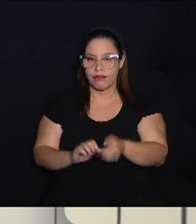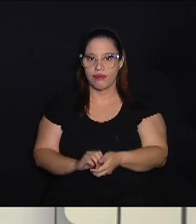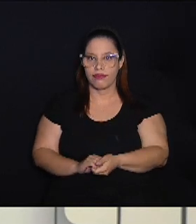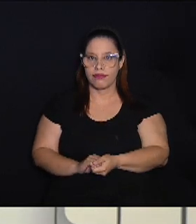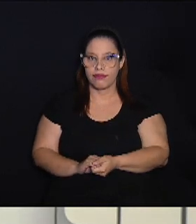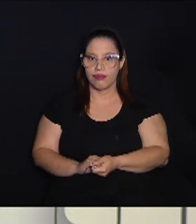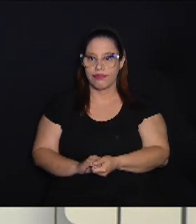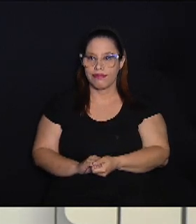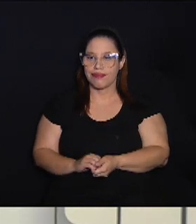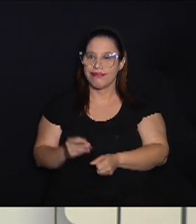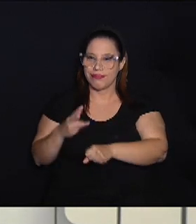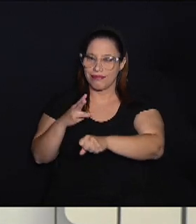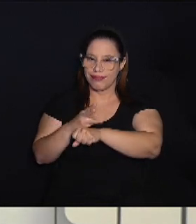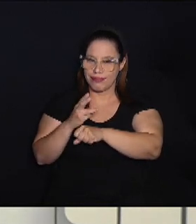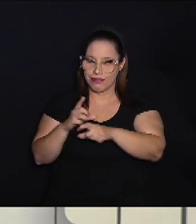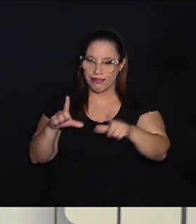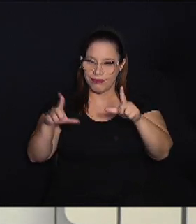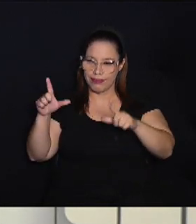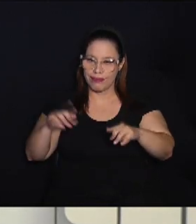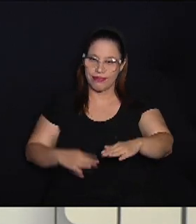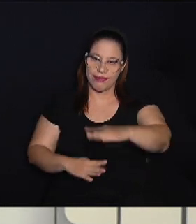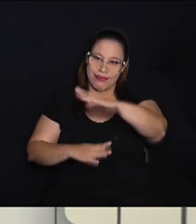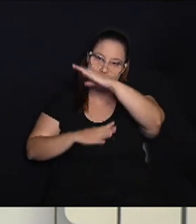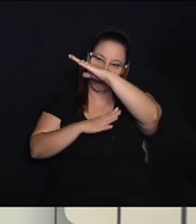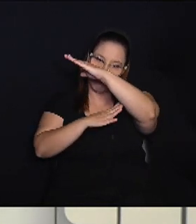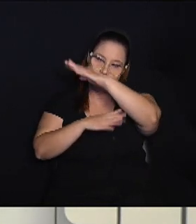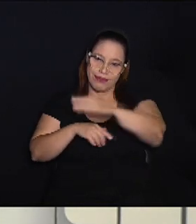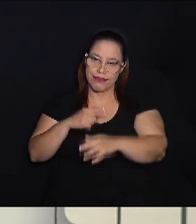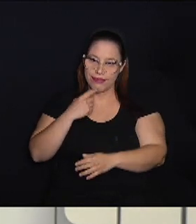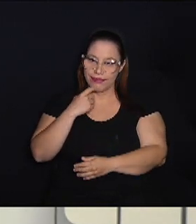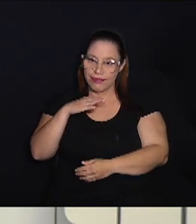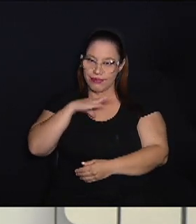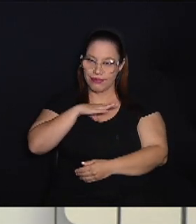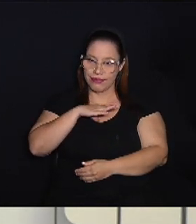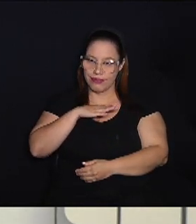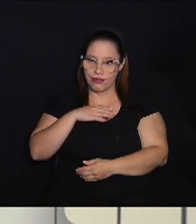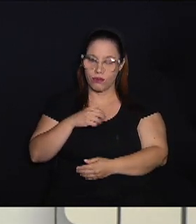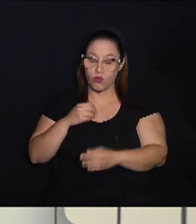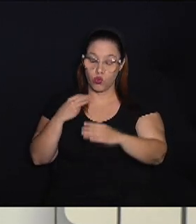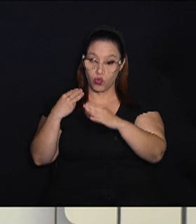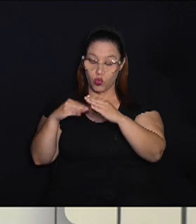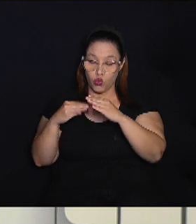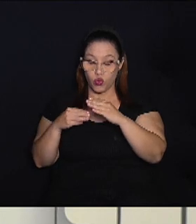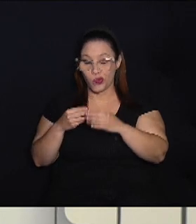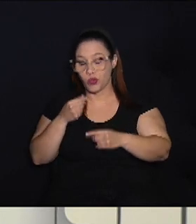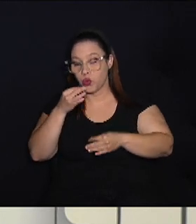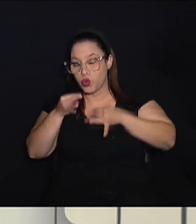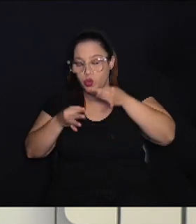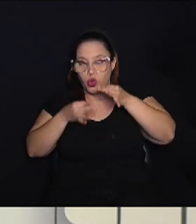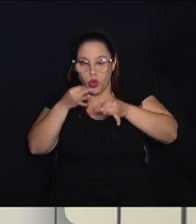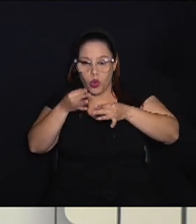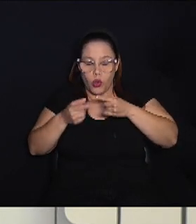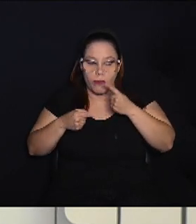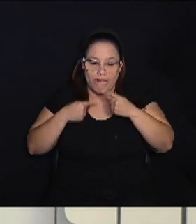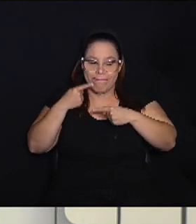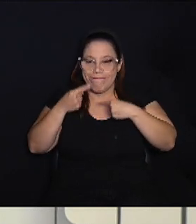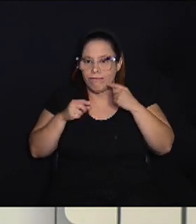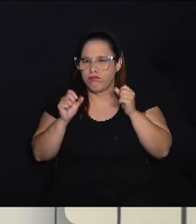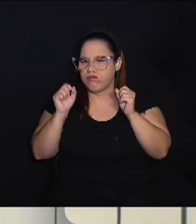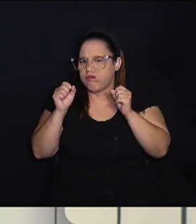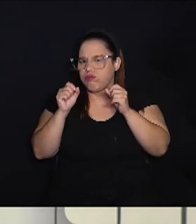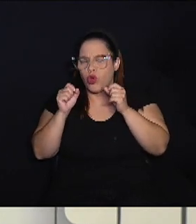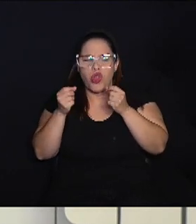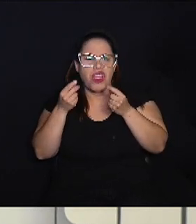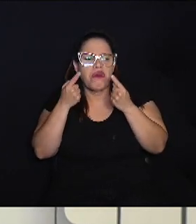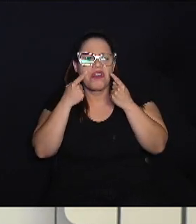tela. O WhatsApp da TV Câmara Campinas. Você aperta e aí você pode enviar o seu elogio, uma crítica construtiva, o que você quer